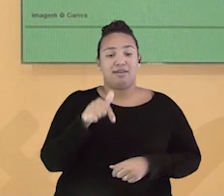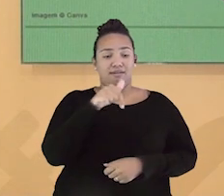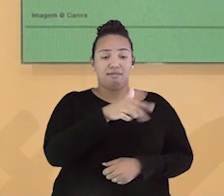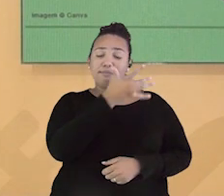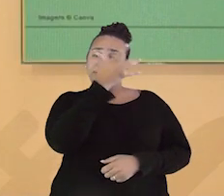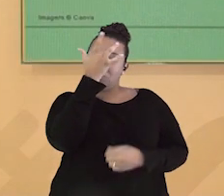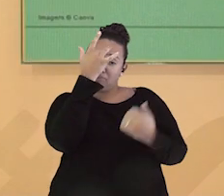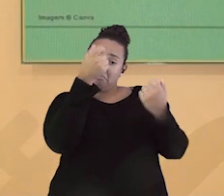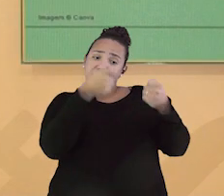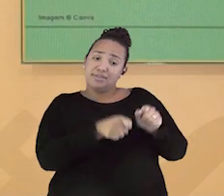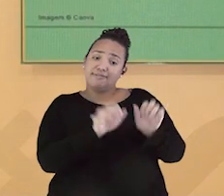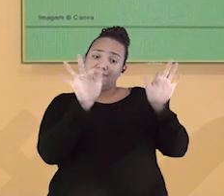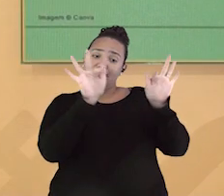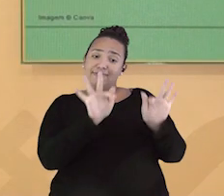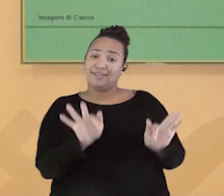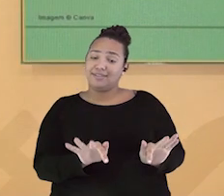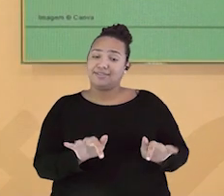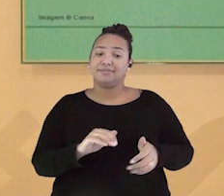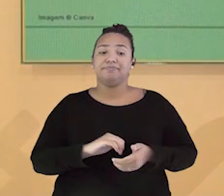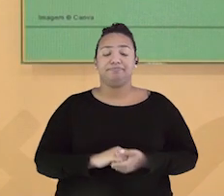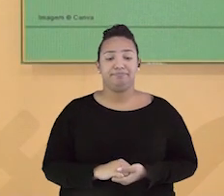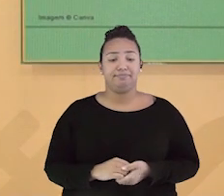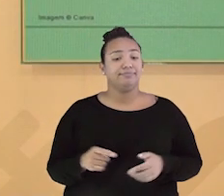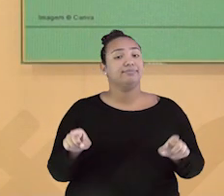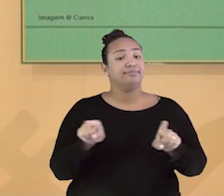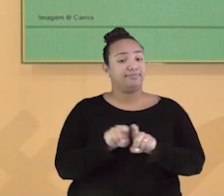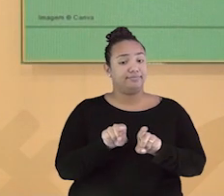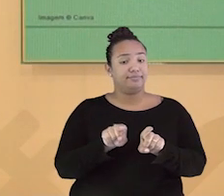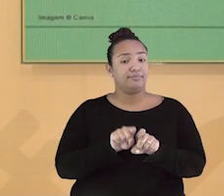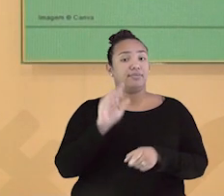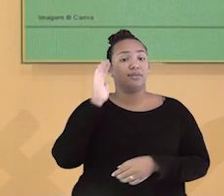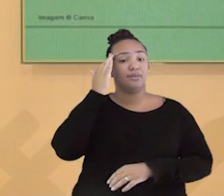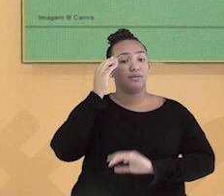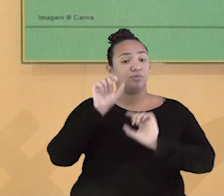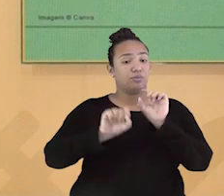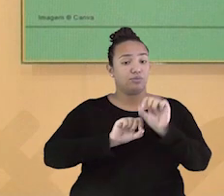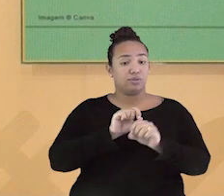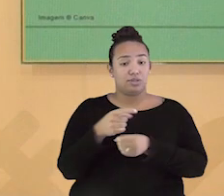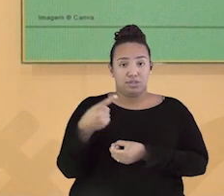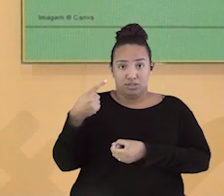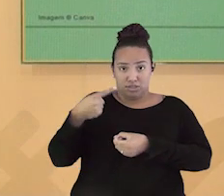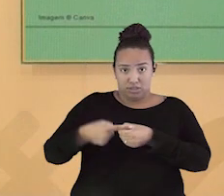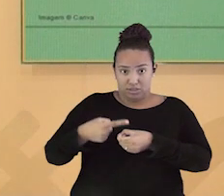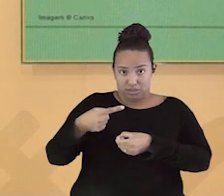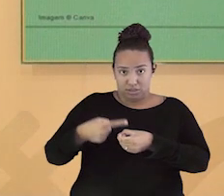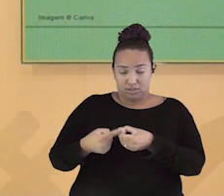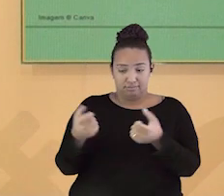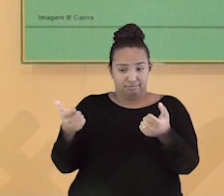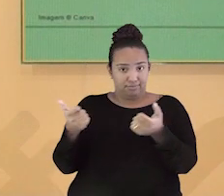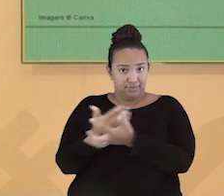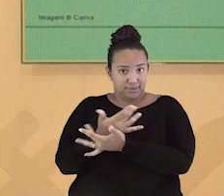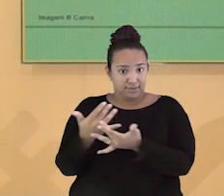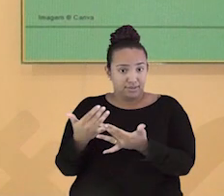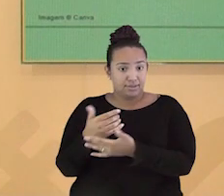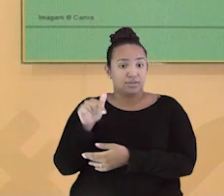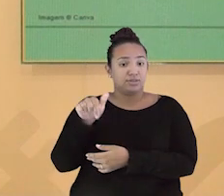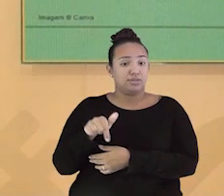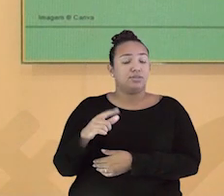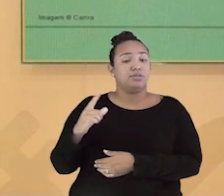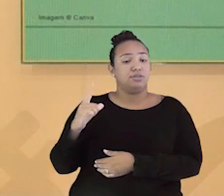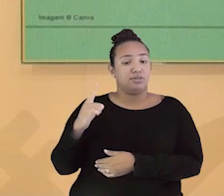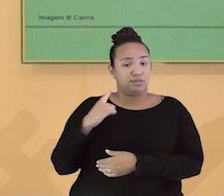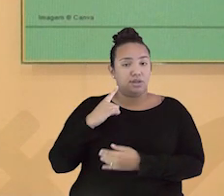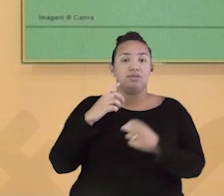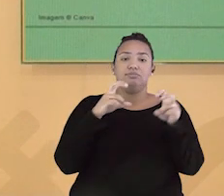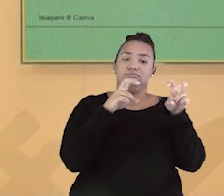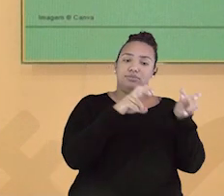feliz. Também pudemos compreender que todo município, ou seja, toda cidade, é formado por uma zona